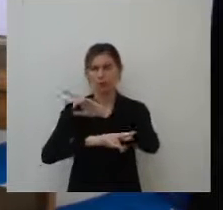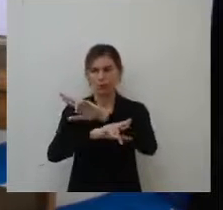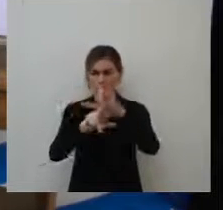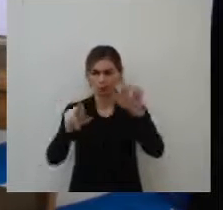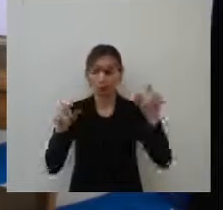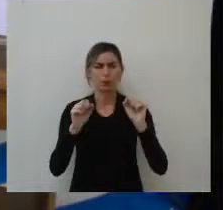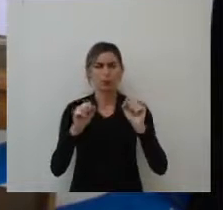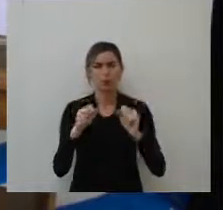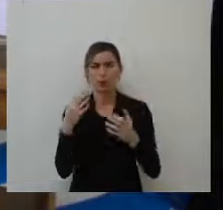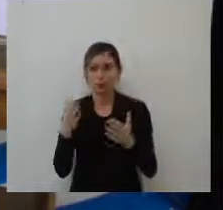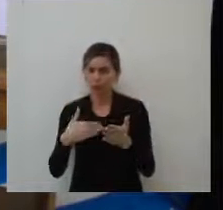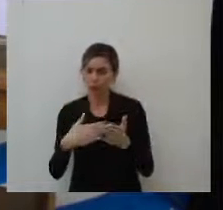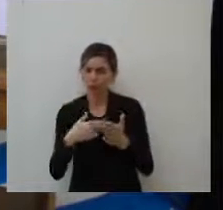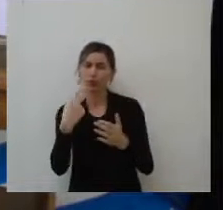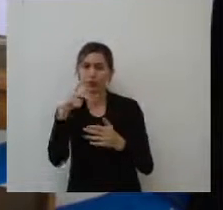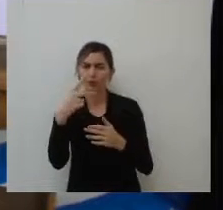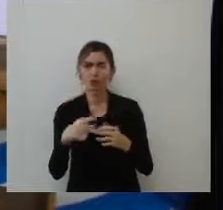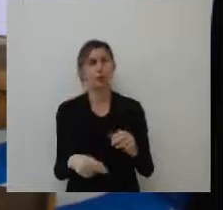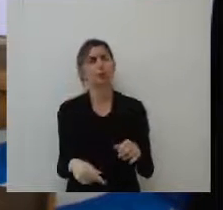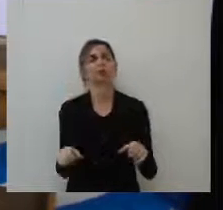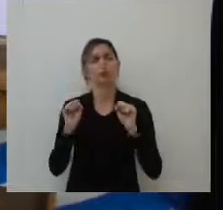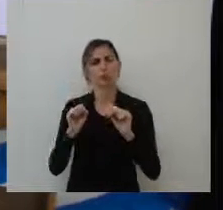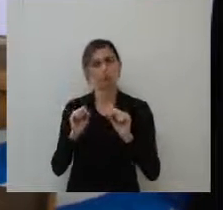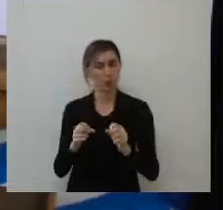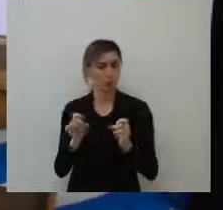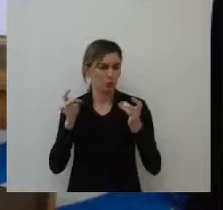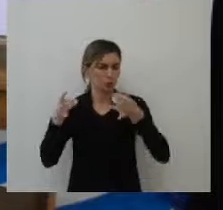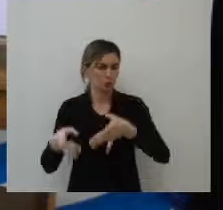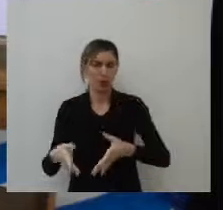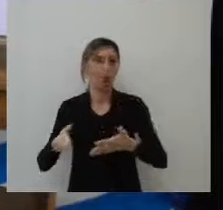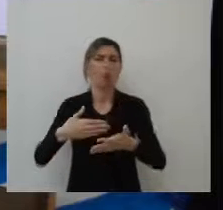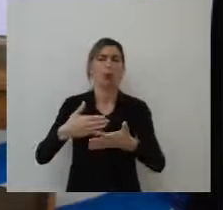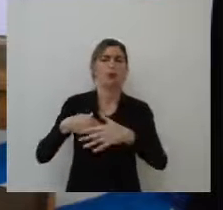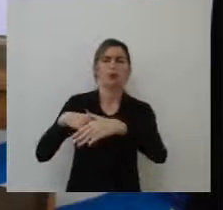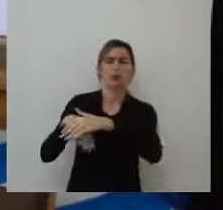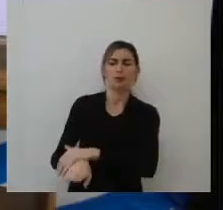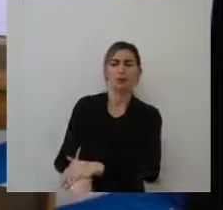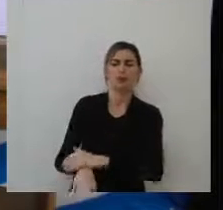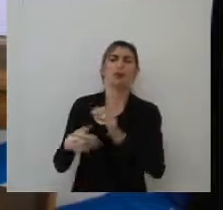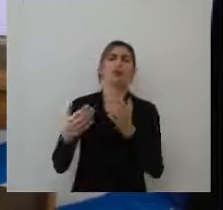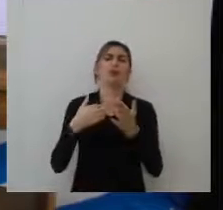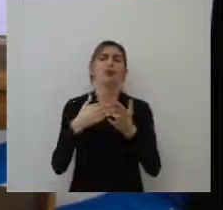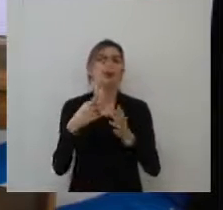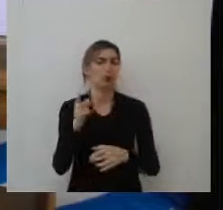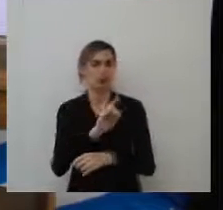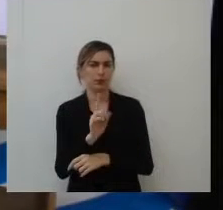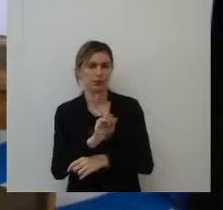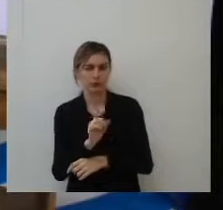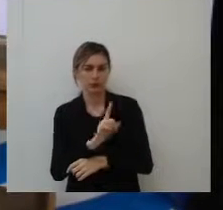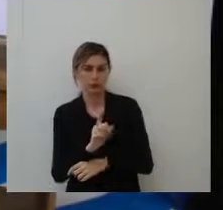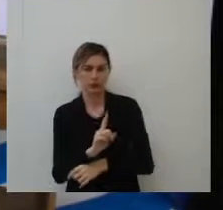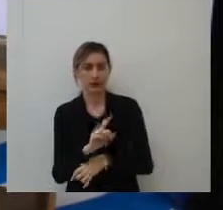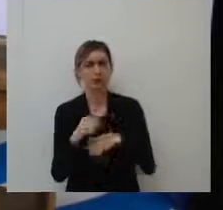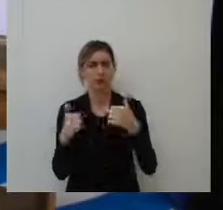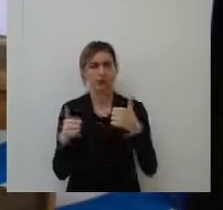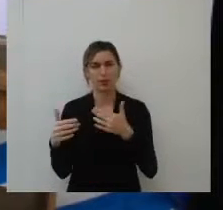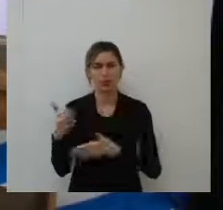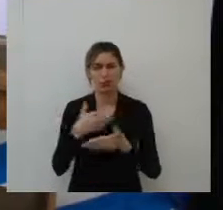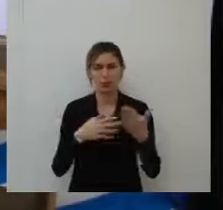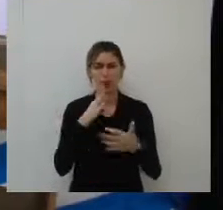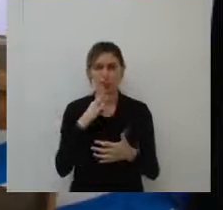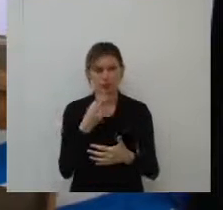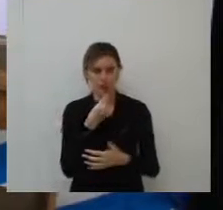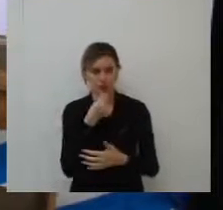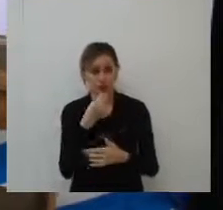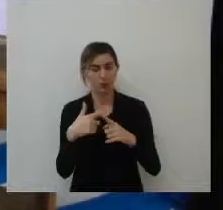podem extrair no livro didático de vocês, tá, gente? Não abandone o livro didático, não abandone esse meio de